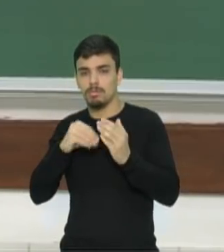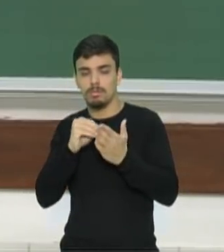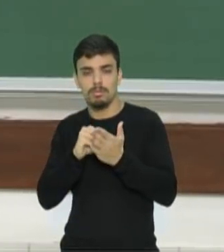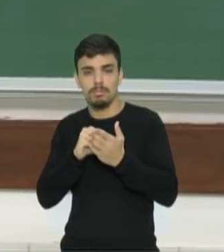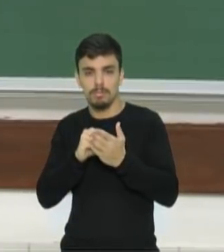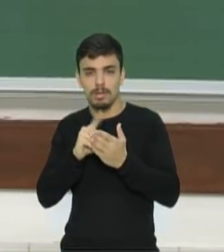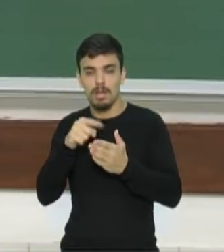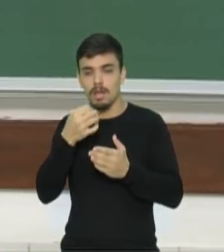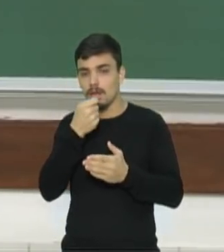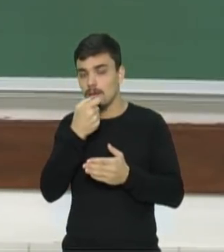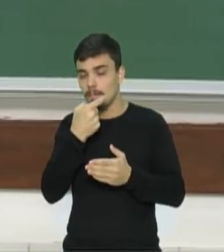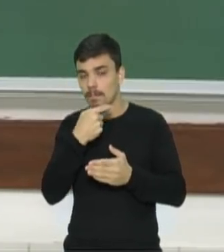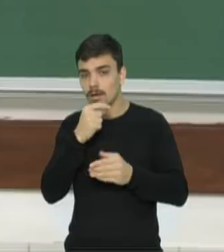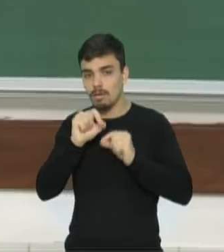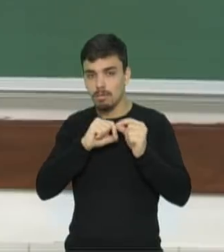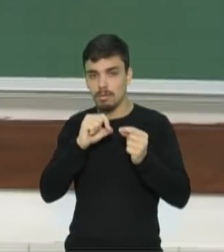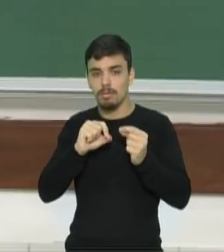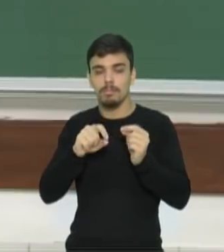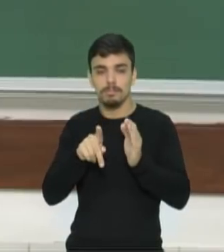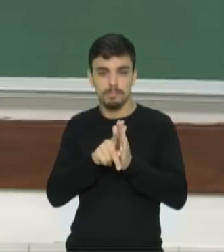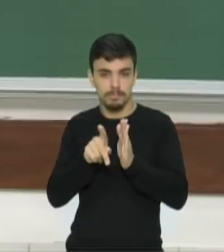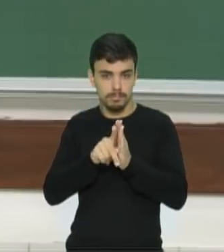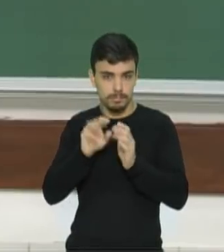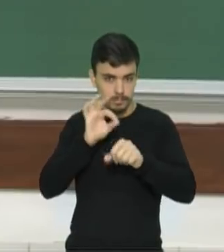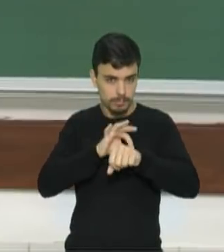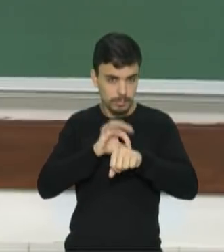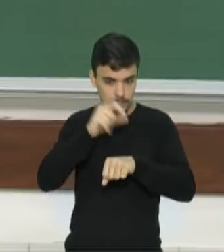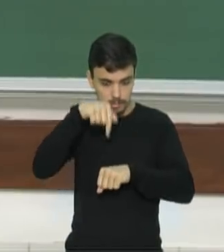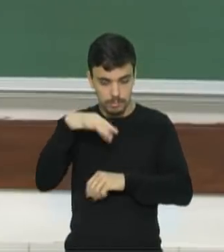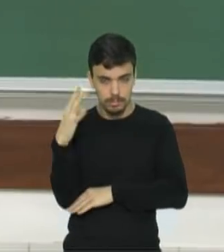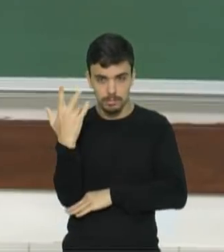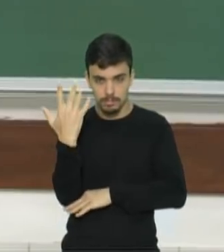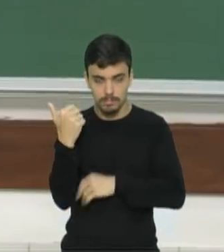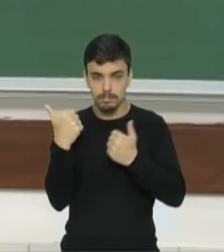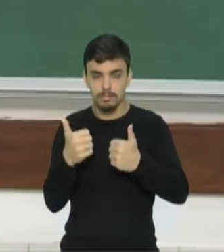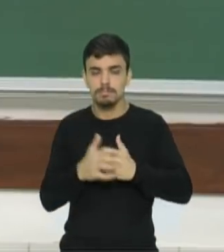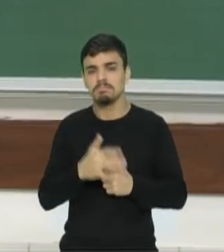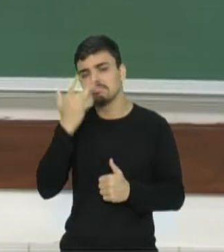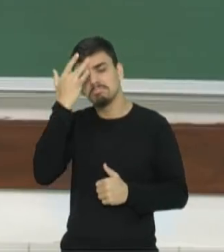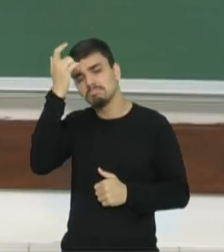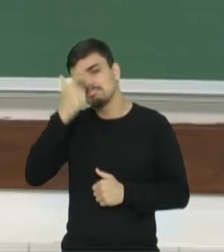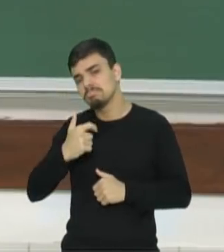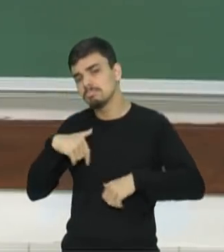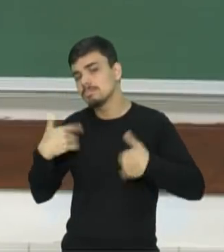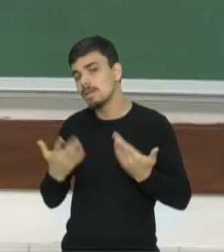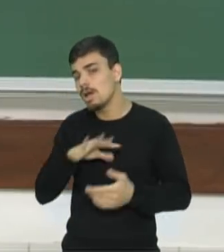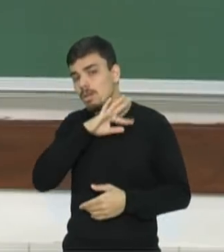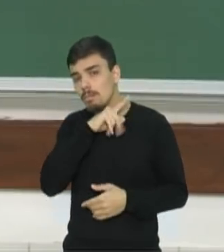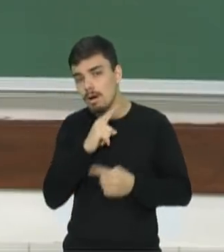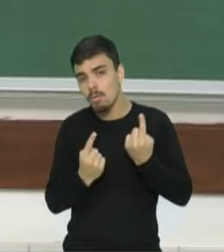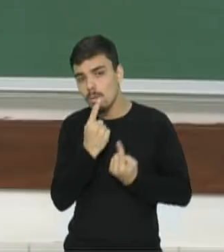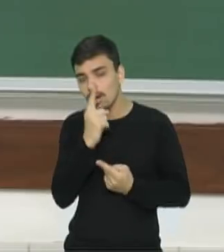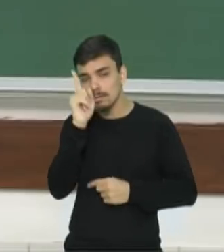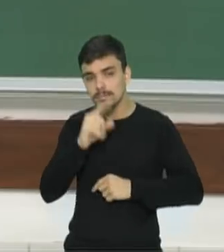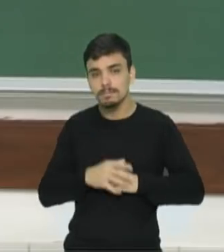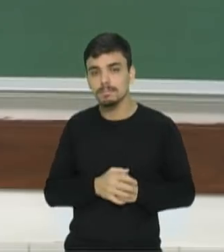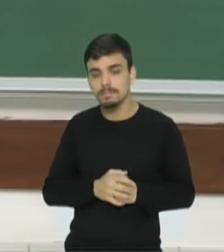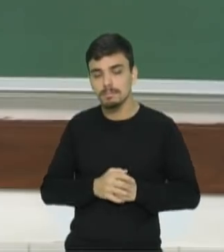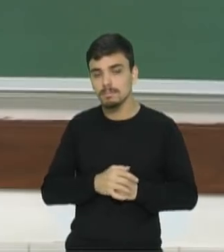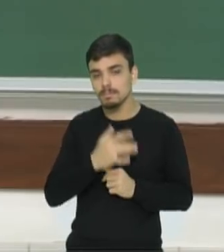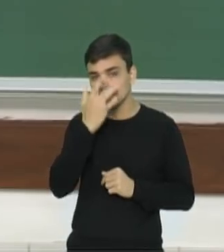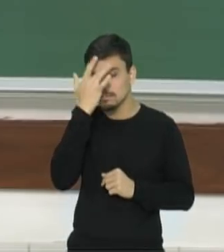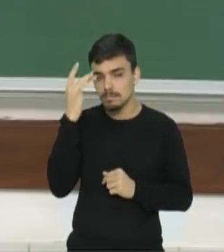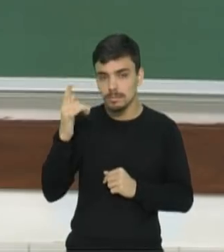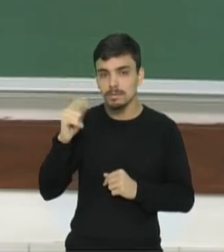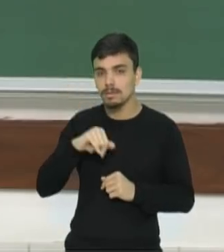um remédio para pragas na natureza. Quem sou eu? Que animal é esse? Que quando quer encantar a parceira